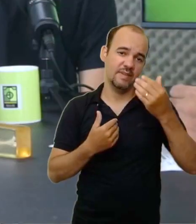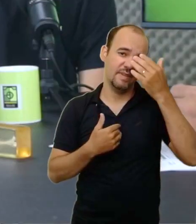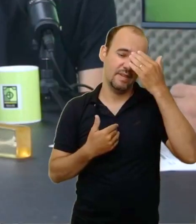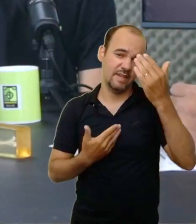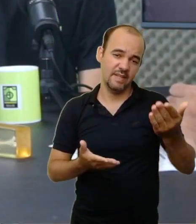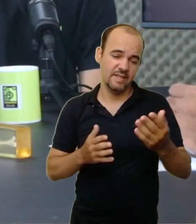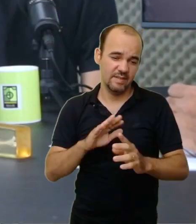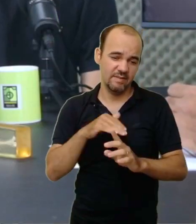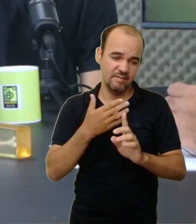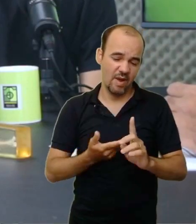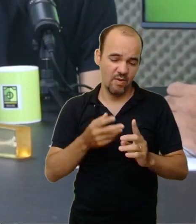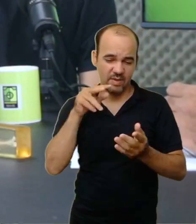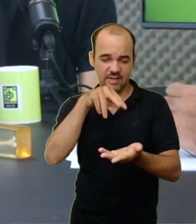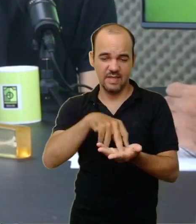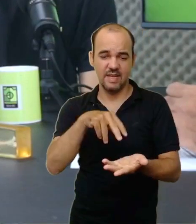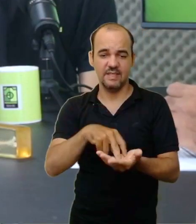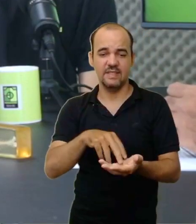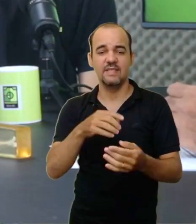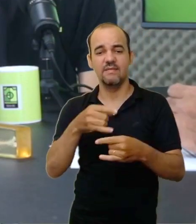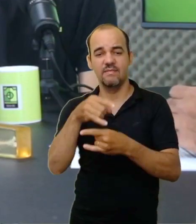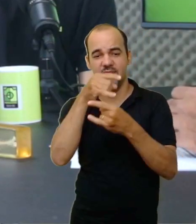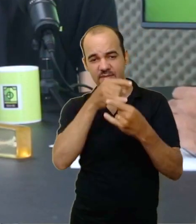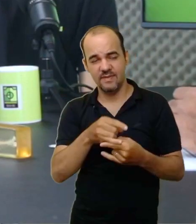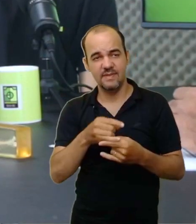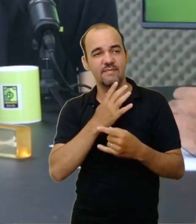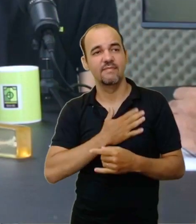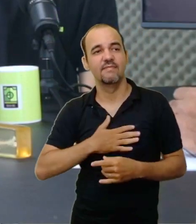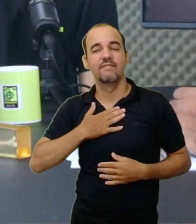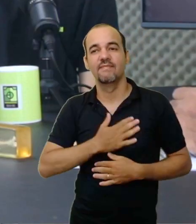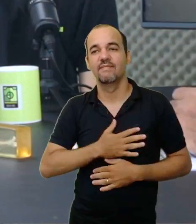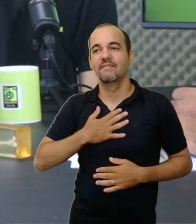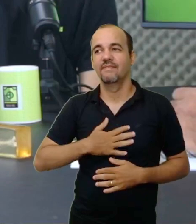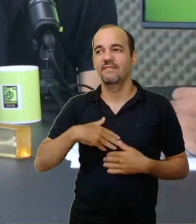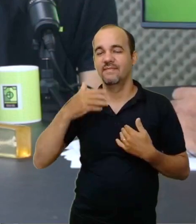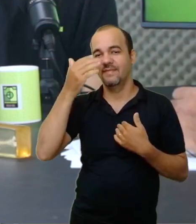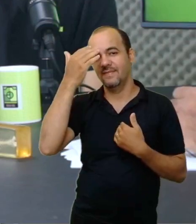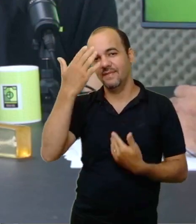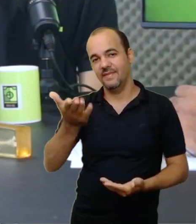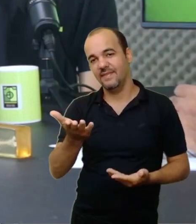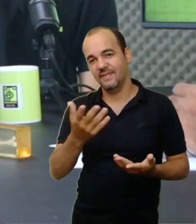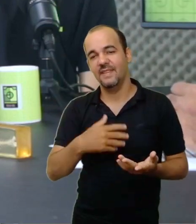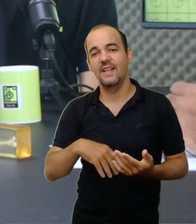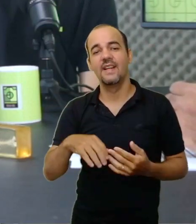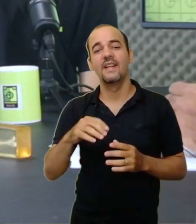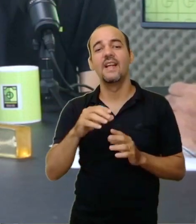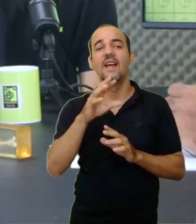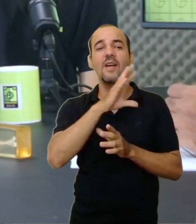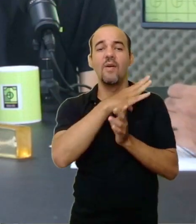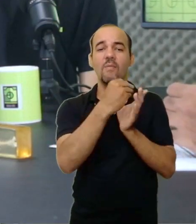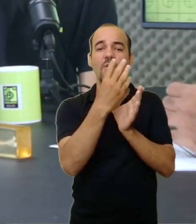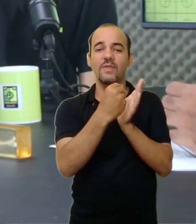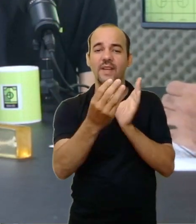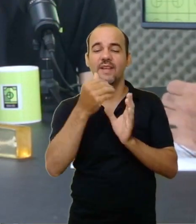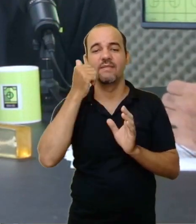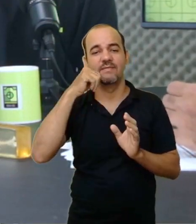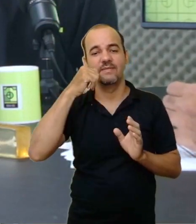estar aqui, realmente. É muito gratificante, como você falou, né? Ser inspiração para outras meninas